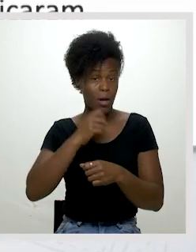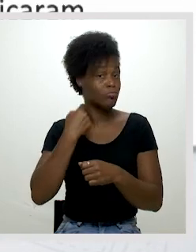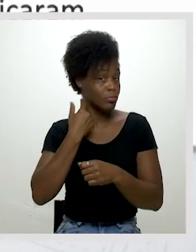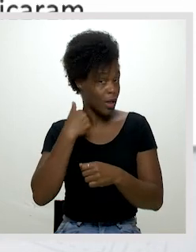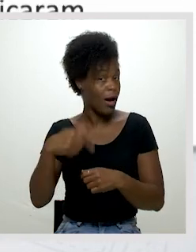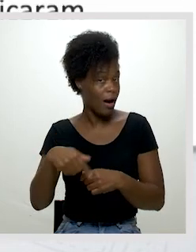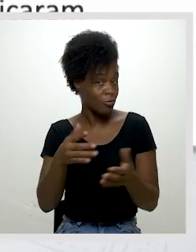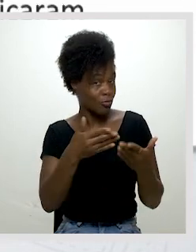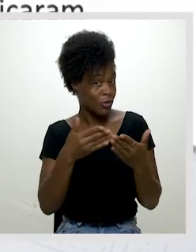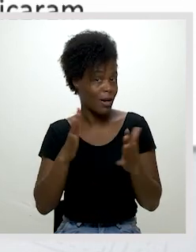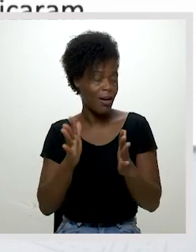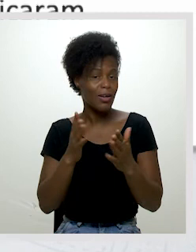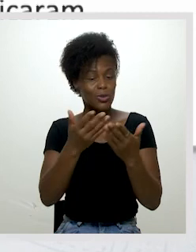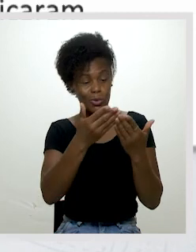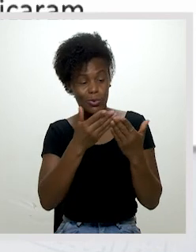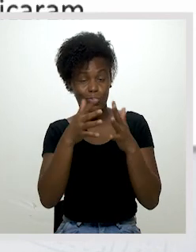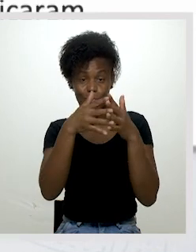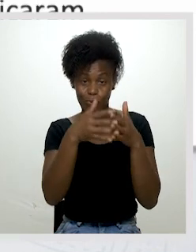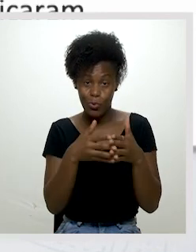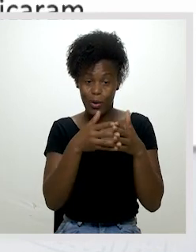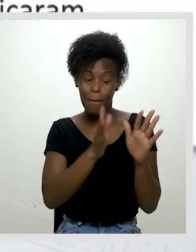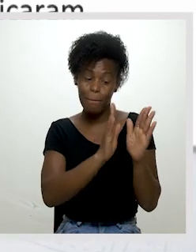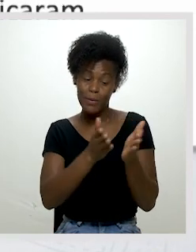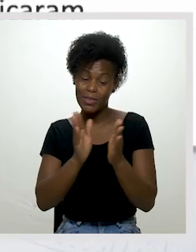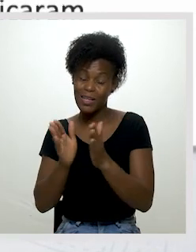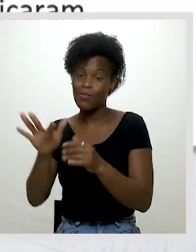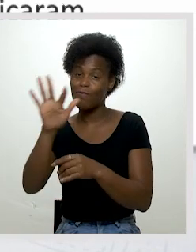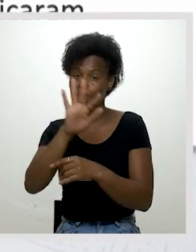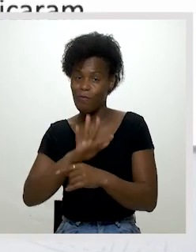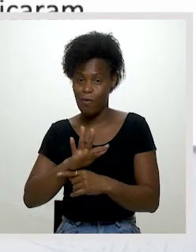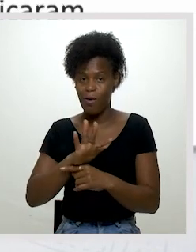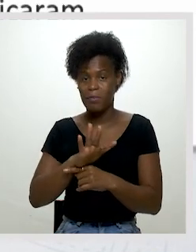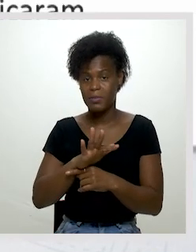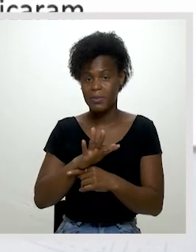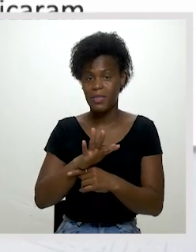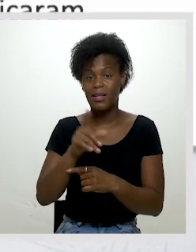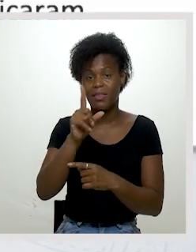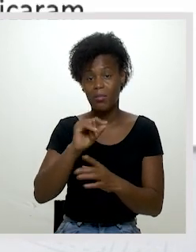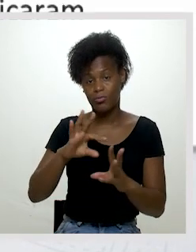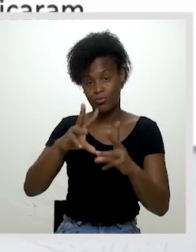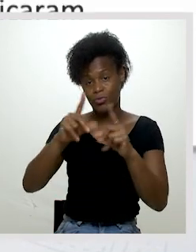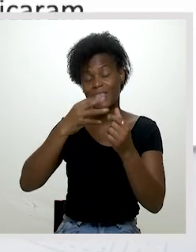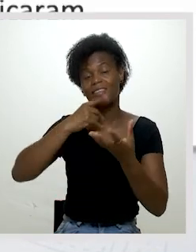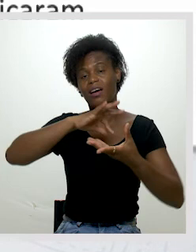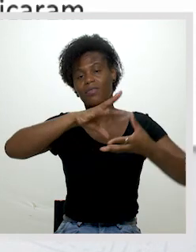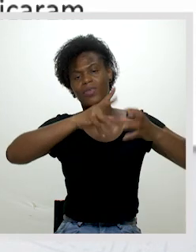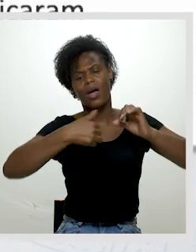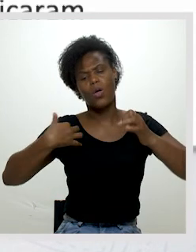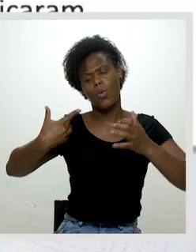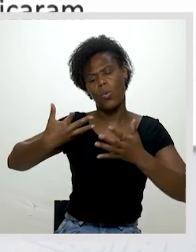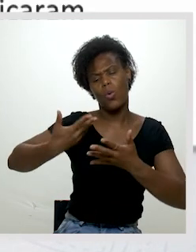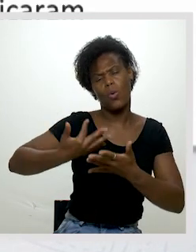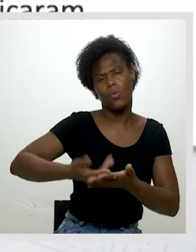pessoa formada, que estuda as estruturas e os processos de formação e evolução da